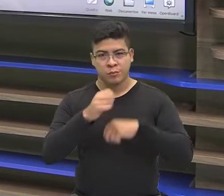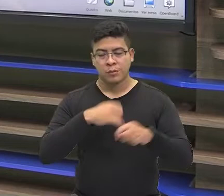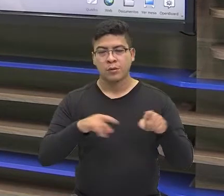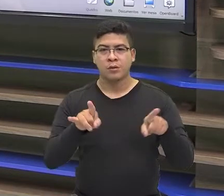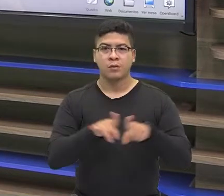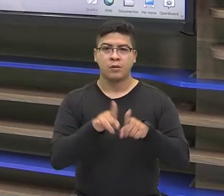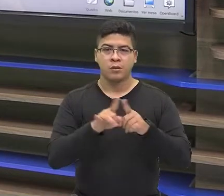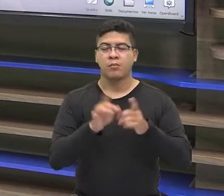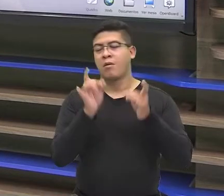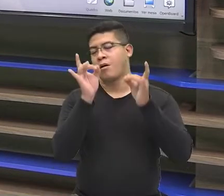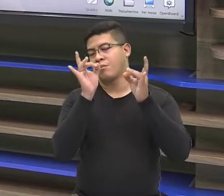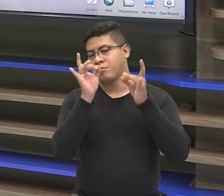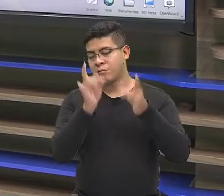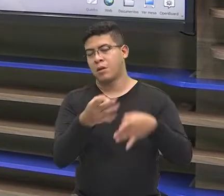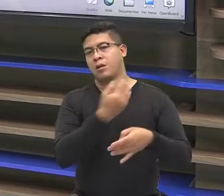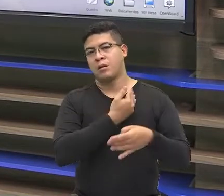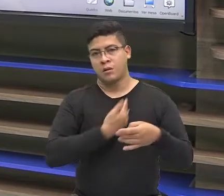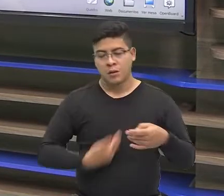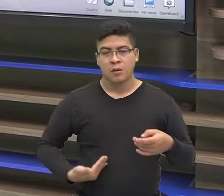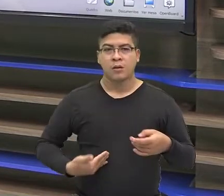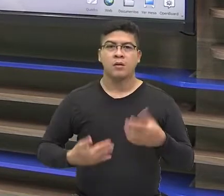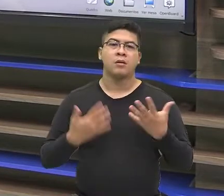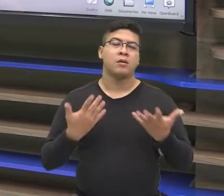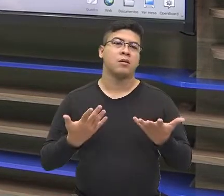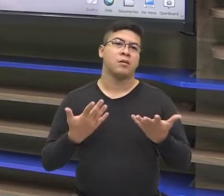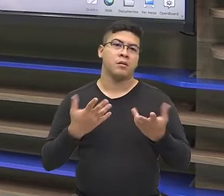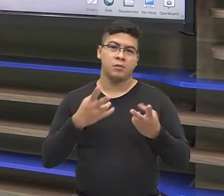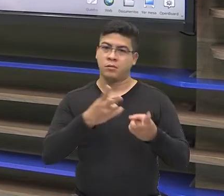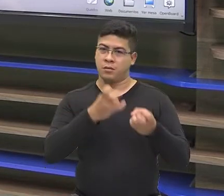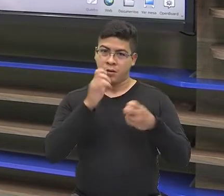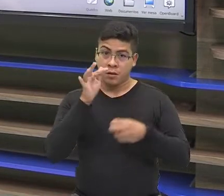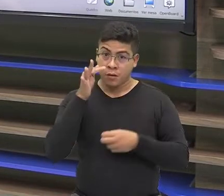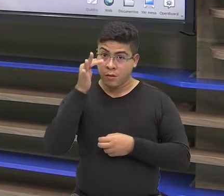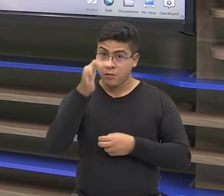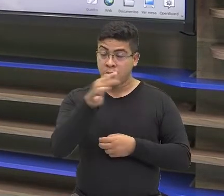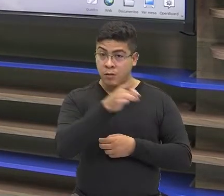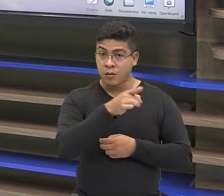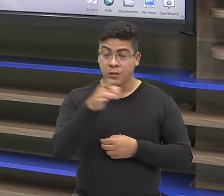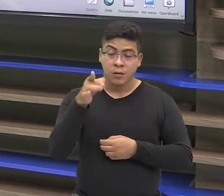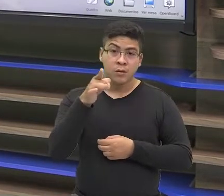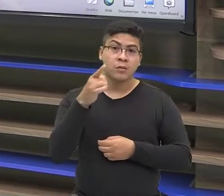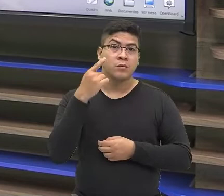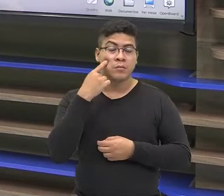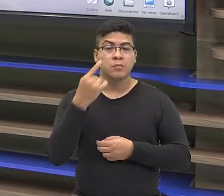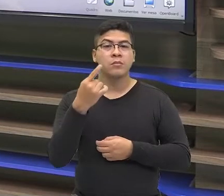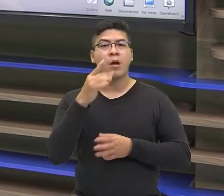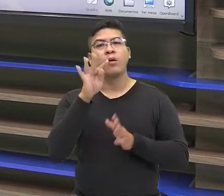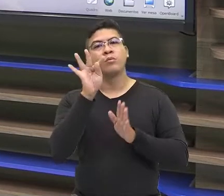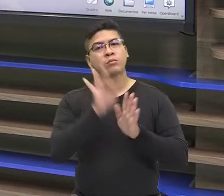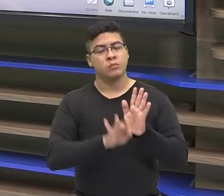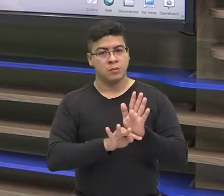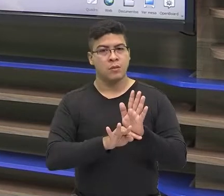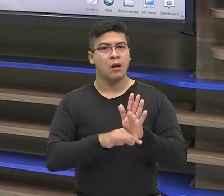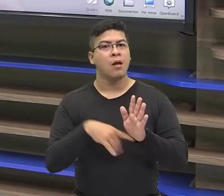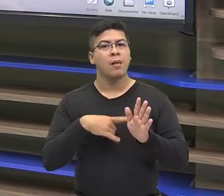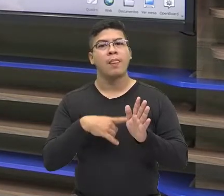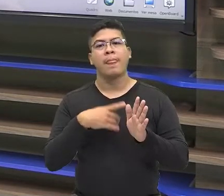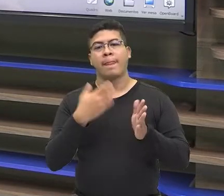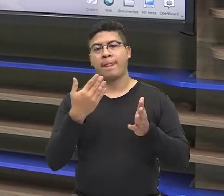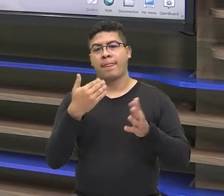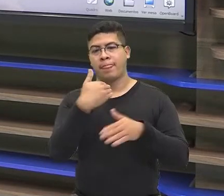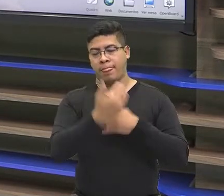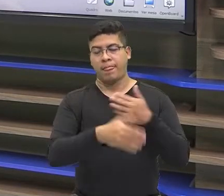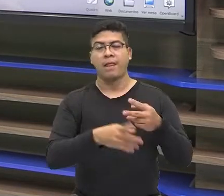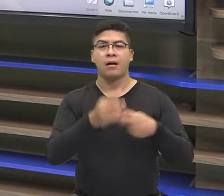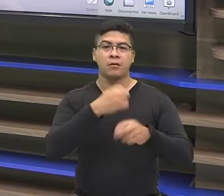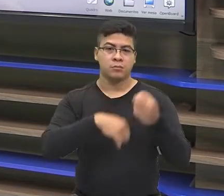Paraíba, abandonado ali pelo Estado. Vocês vão ver ali mais à frente, vamos apresentar um texto que vai tratar desse assunto